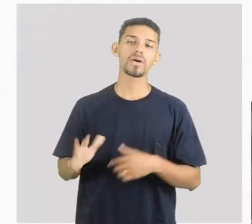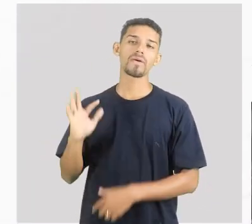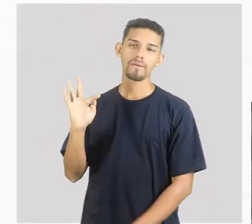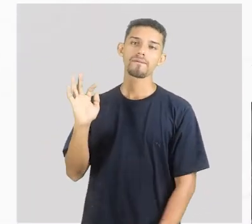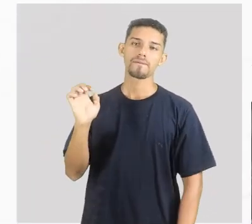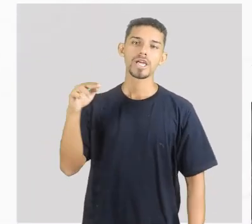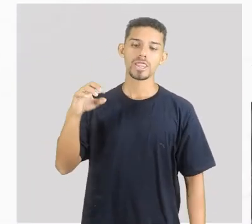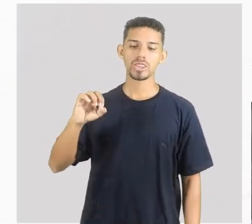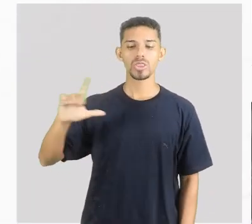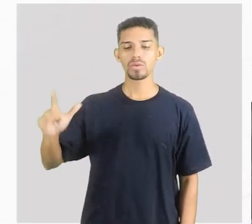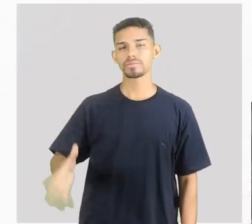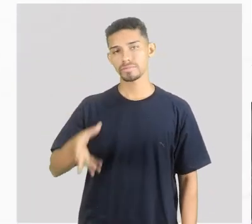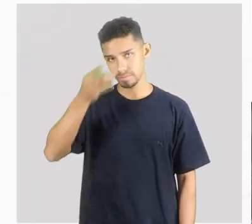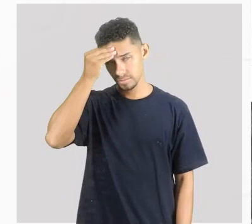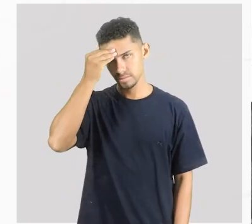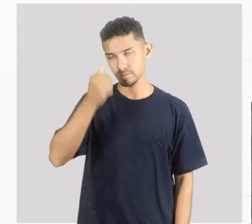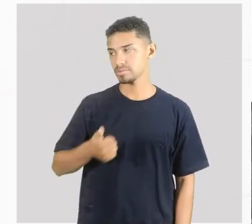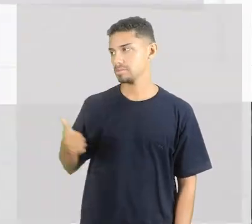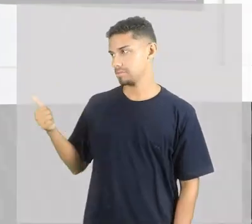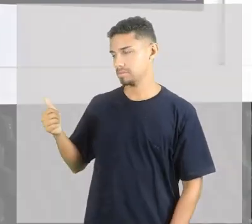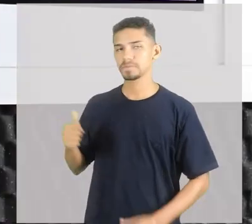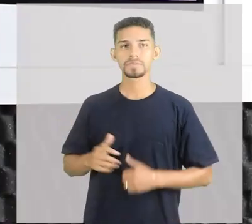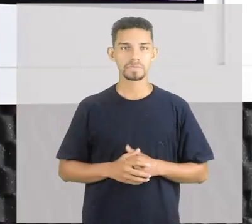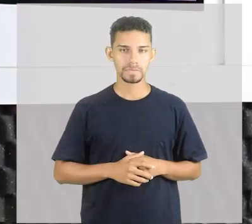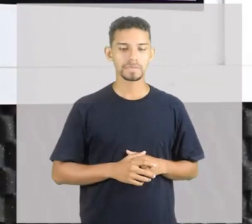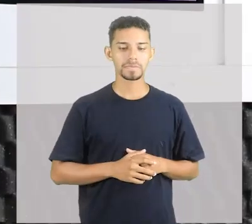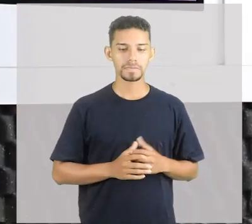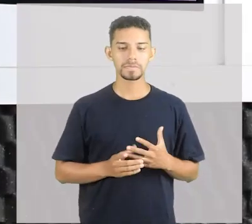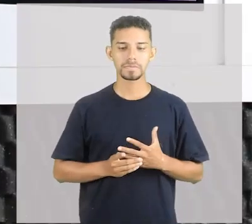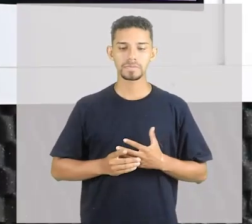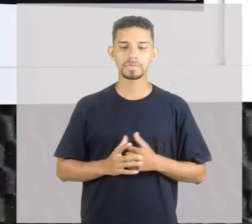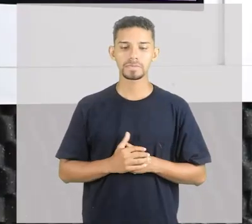fenol. Já deu para fixar que você está diante de um fenol.